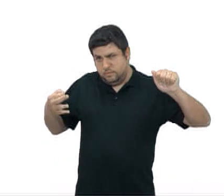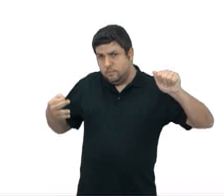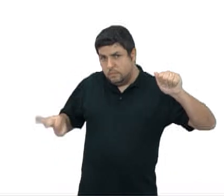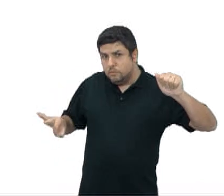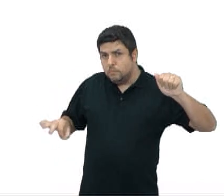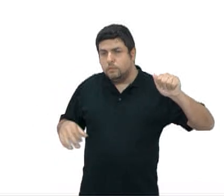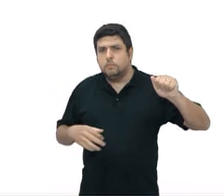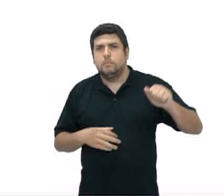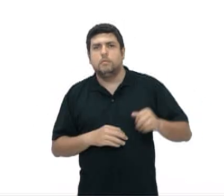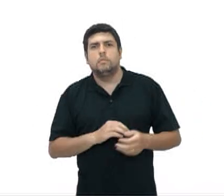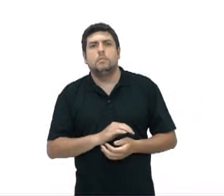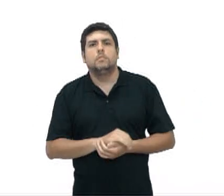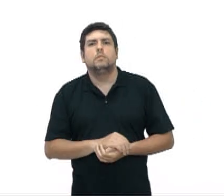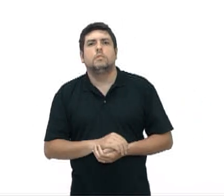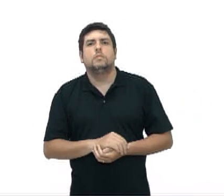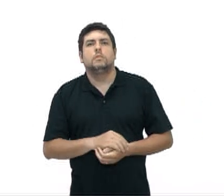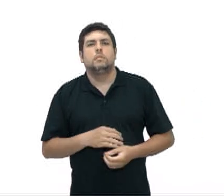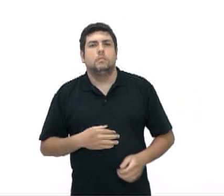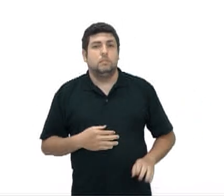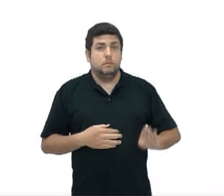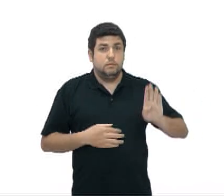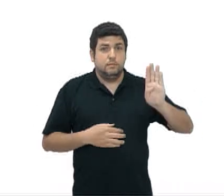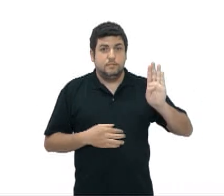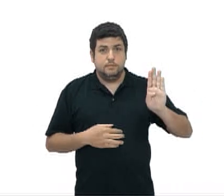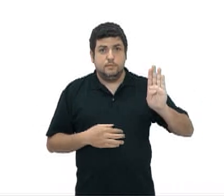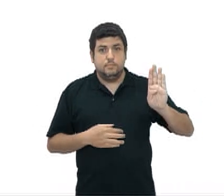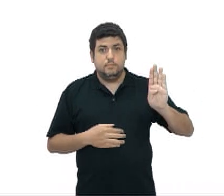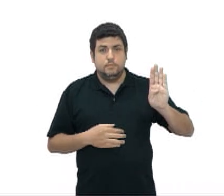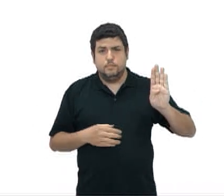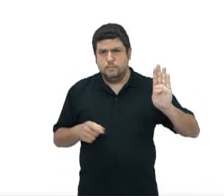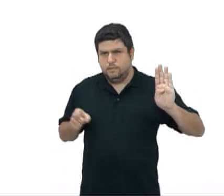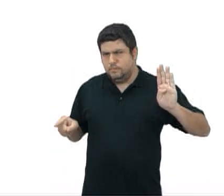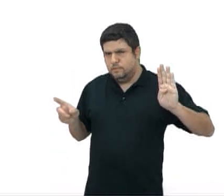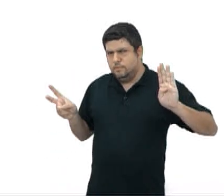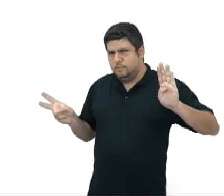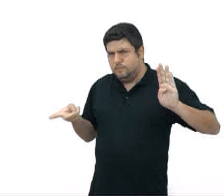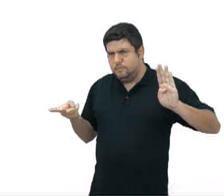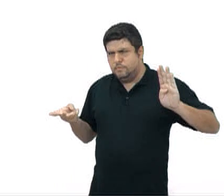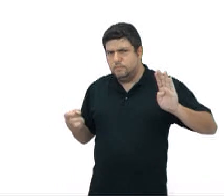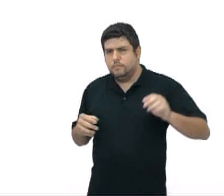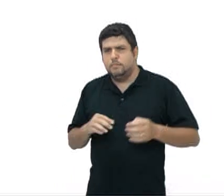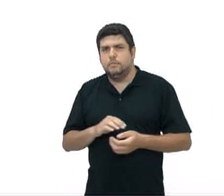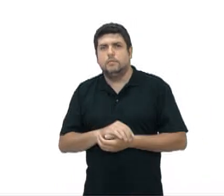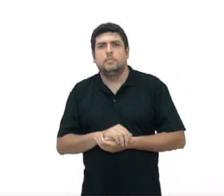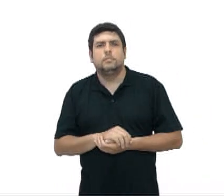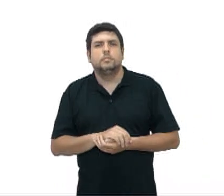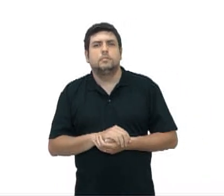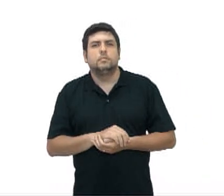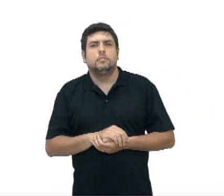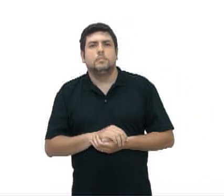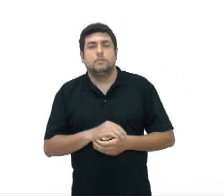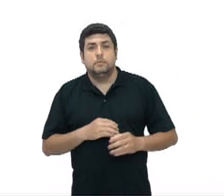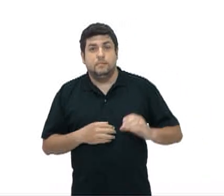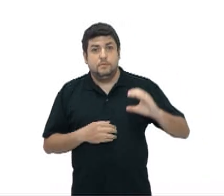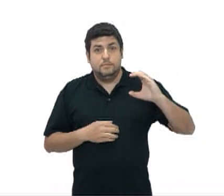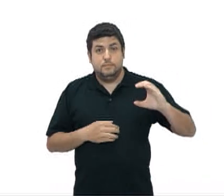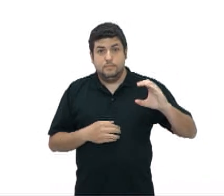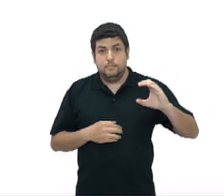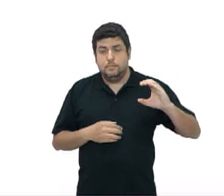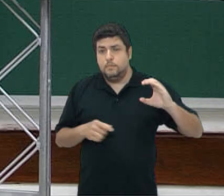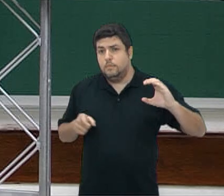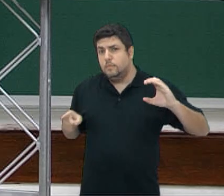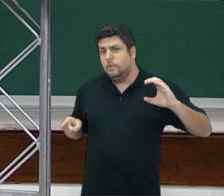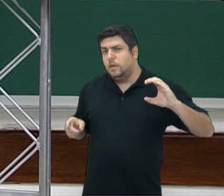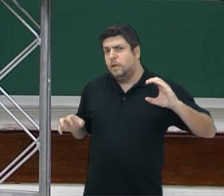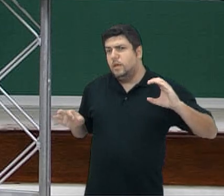afirmações, item B, errado nas suas duas afirmações, ou item C, certo